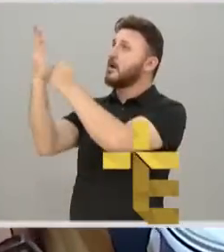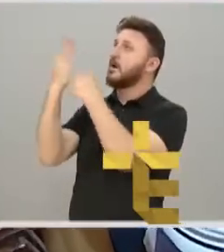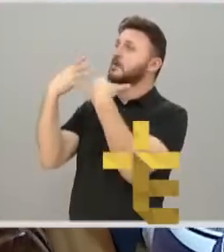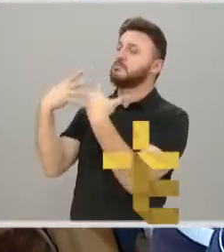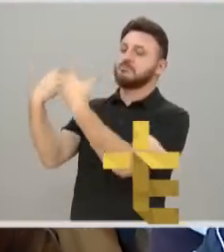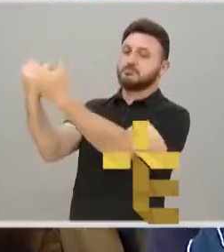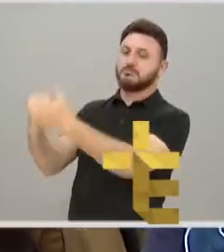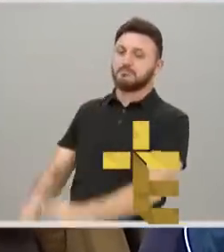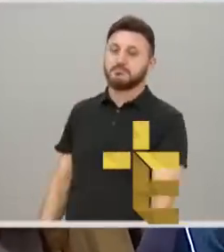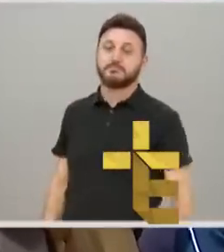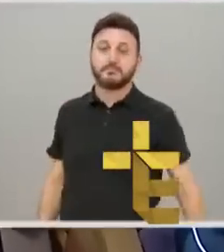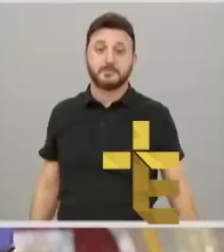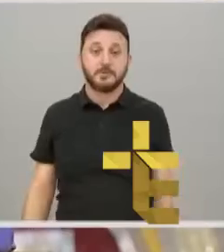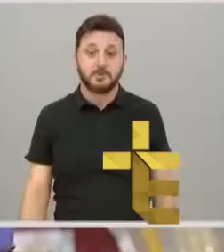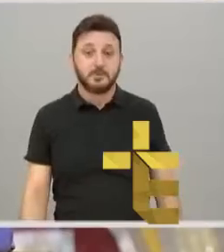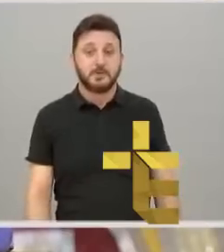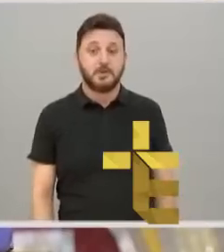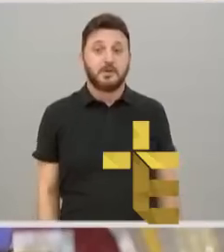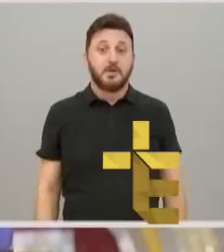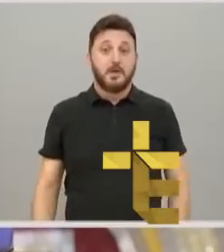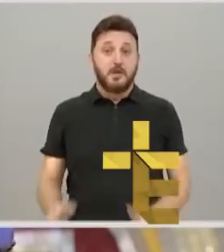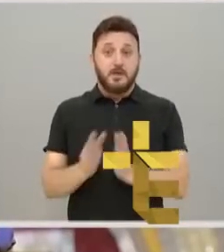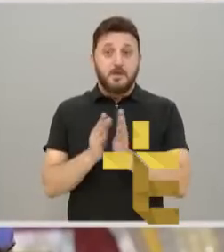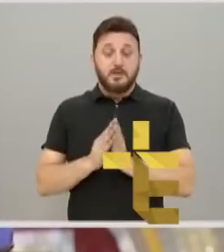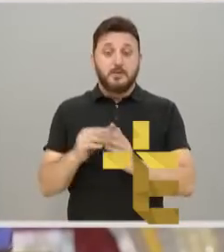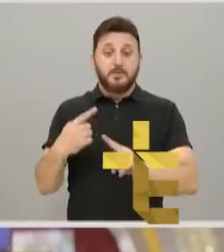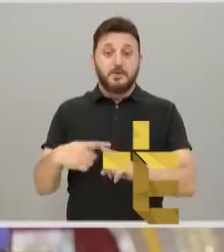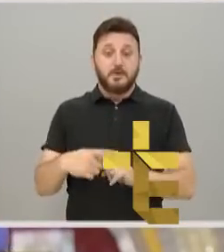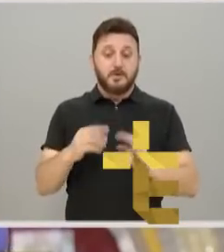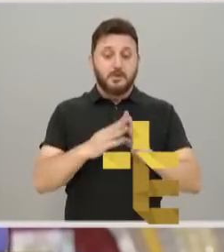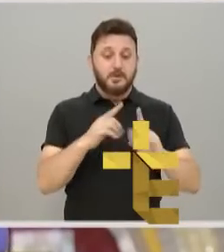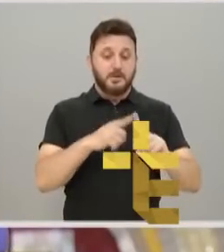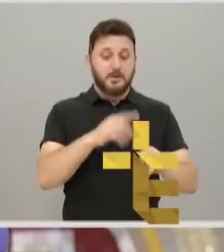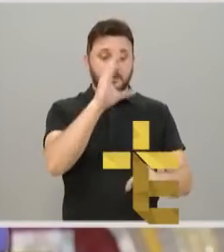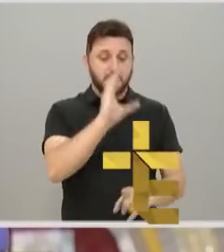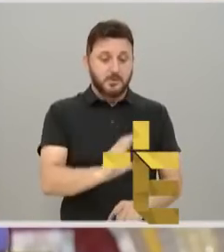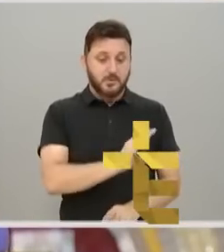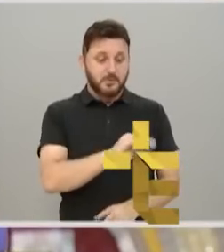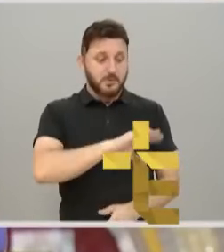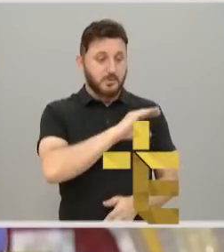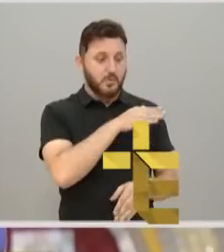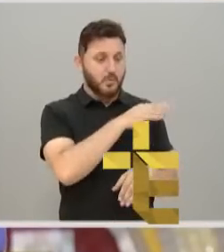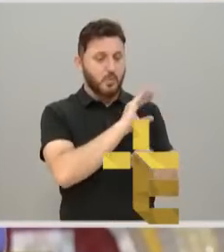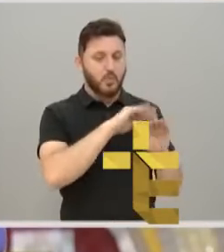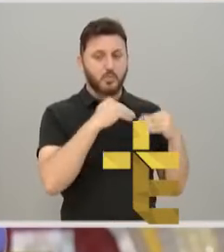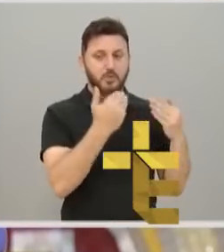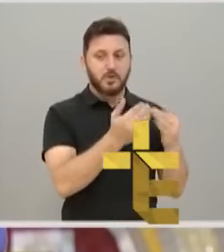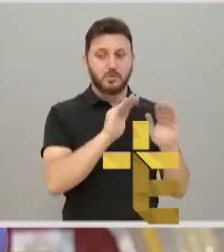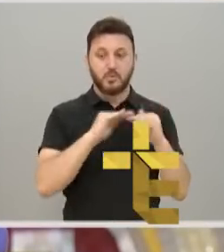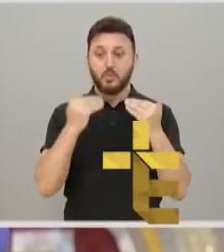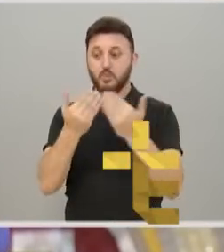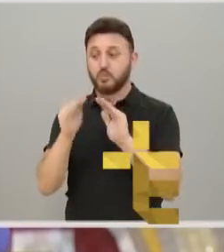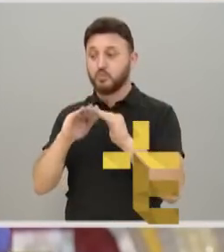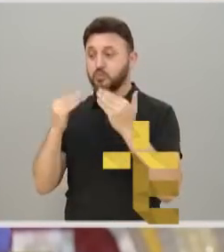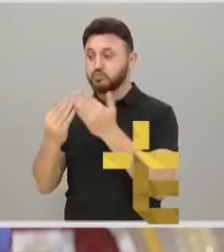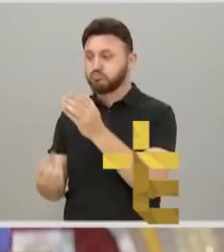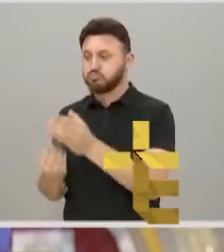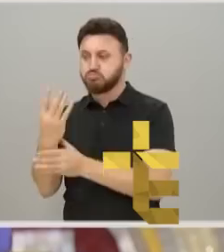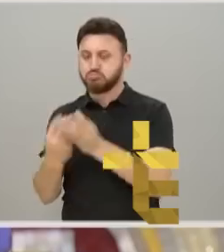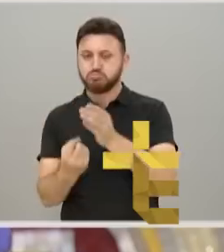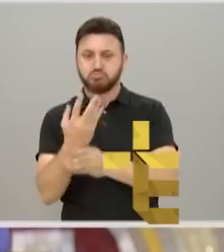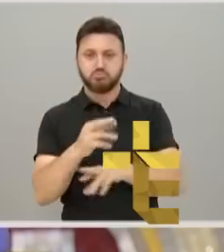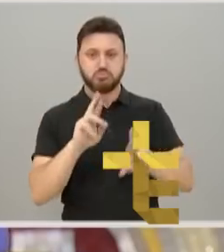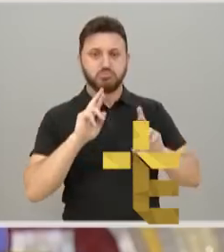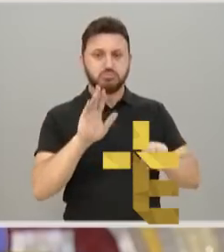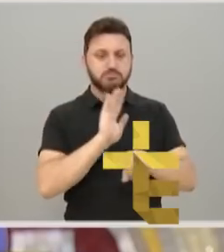favorável à nossa súplica. Para que a Igreja, em cada comunidade, continue sendo semente da esperança